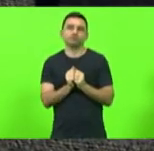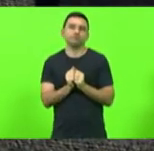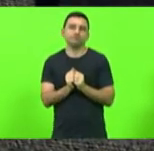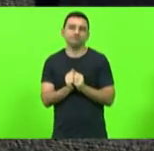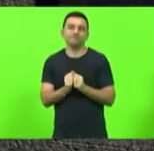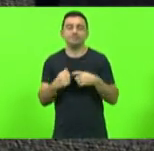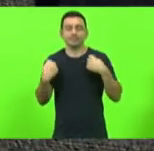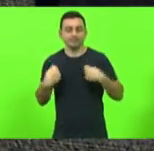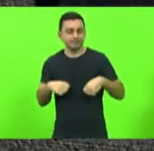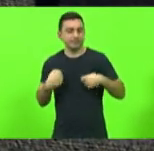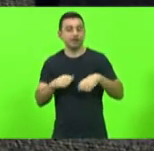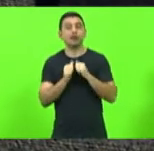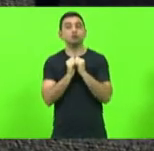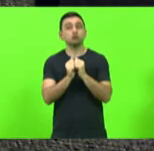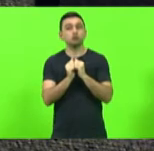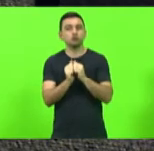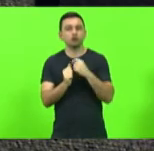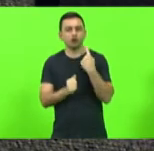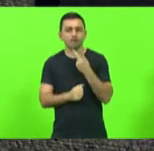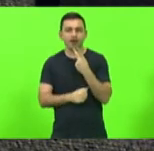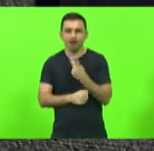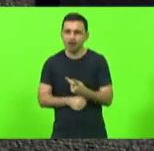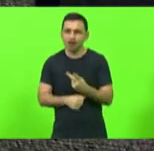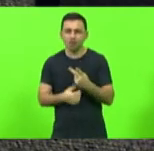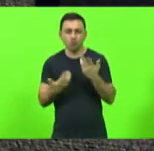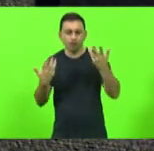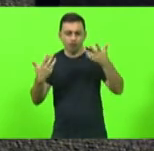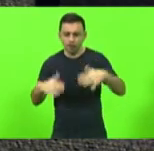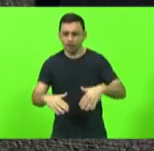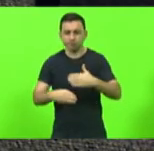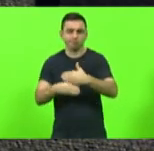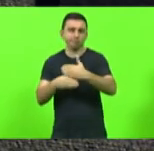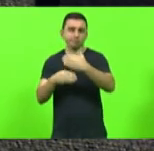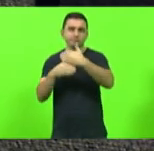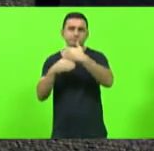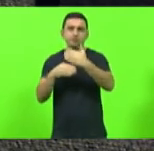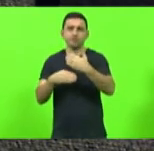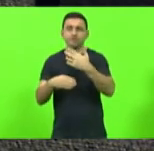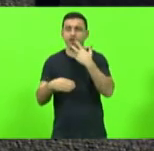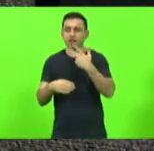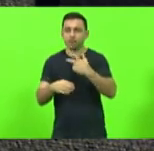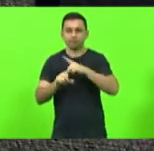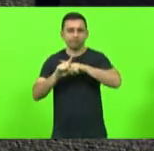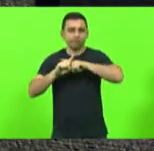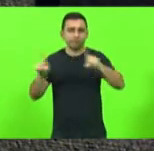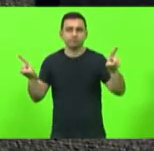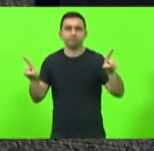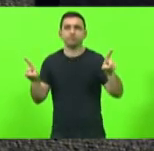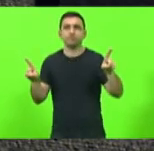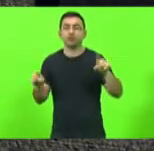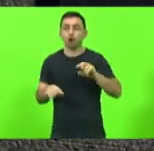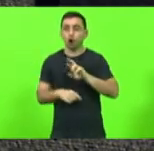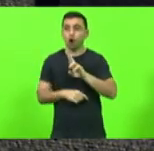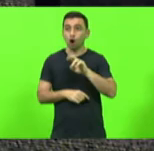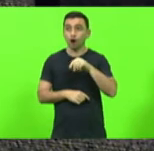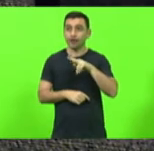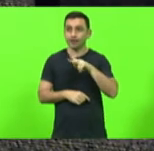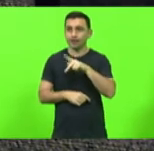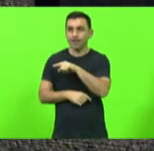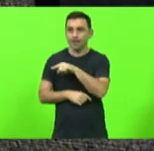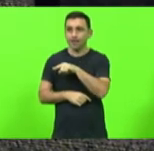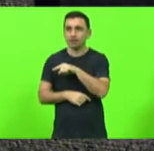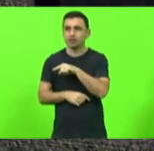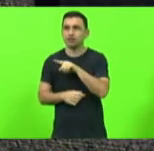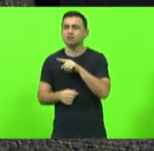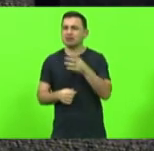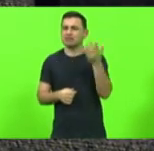junto e a gente diz que a gente não quer barragem, né, Rock? Quando a gente diz barragem, não. O Rock, que desde a CRAB, lá no